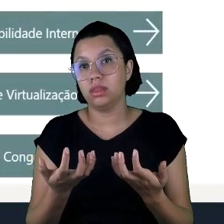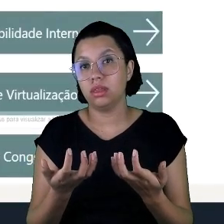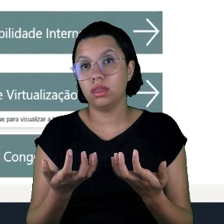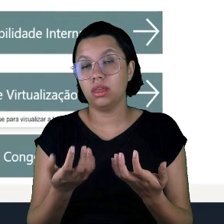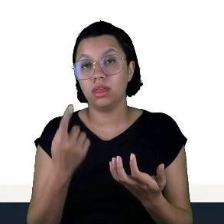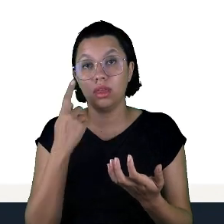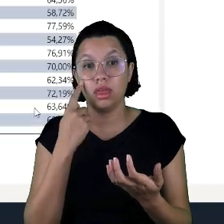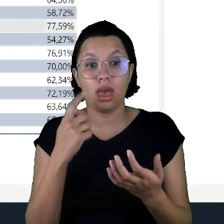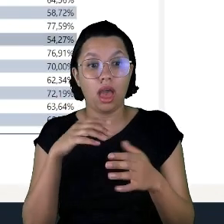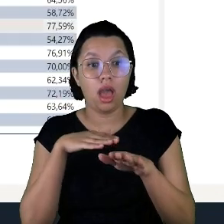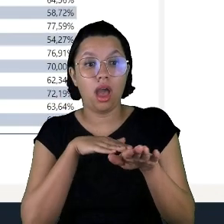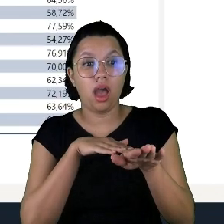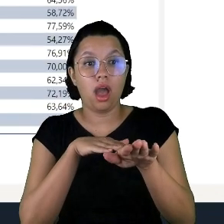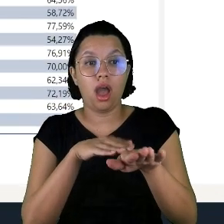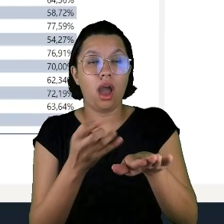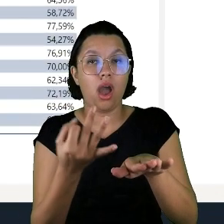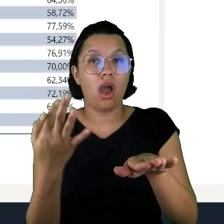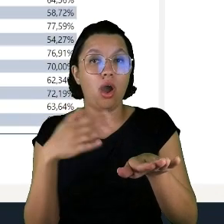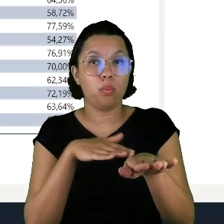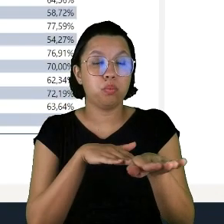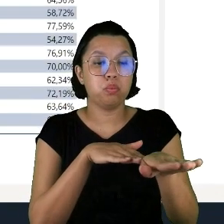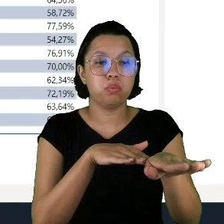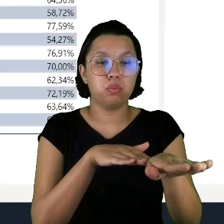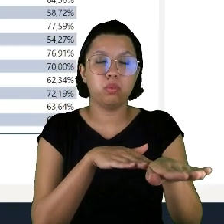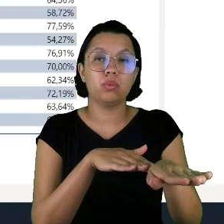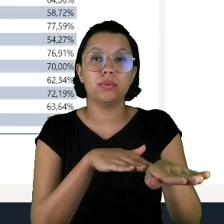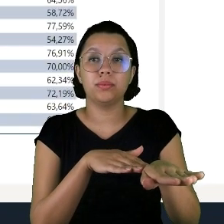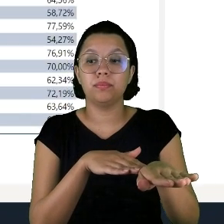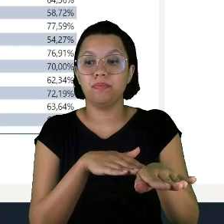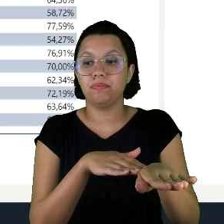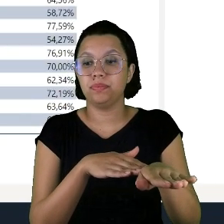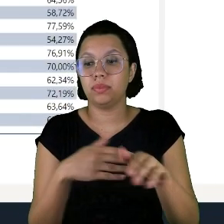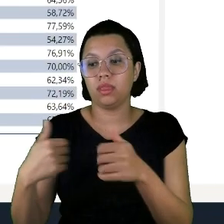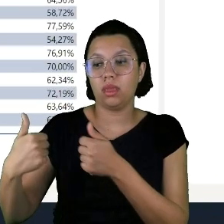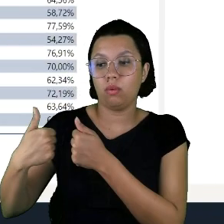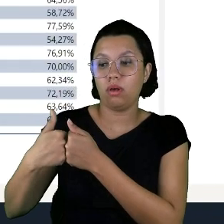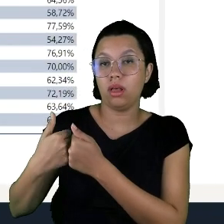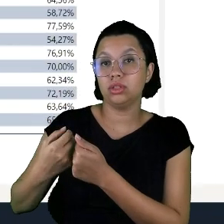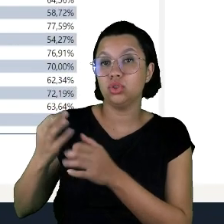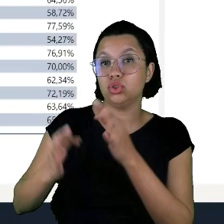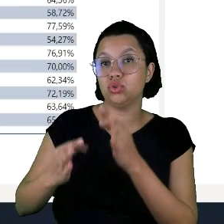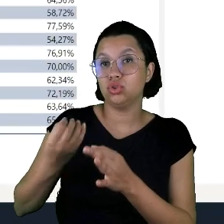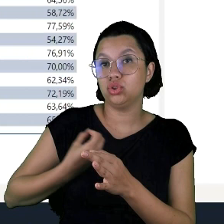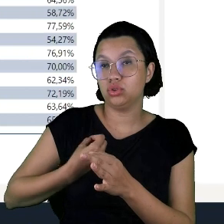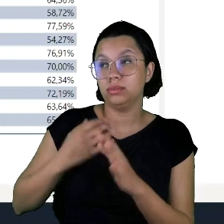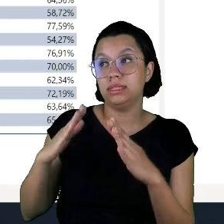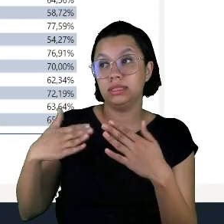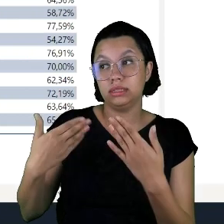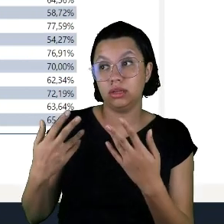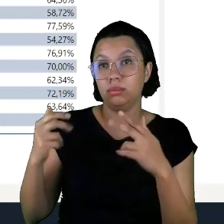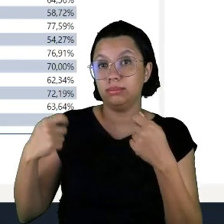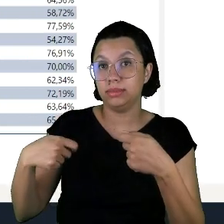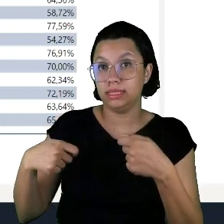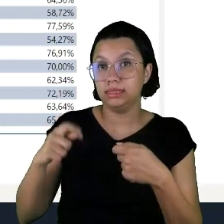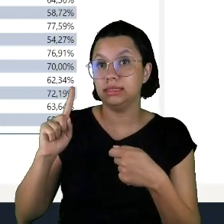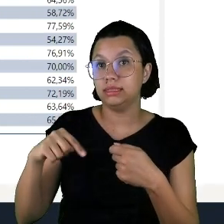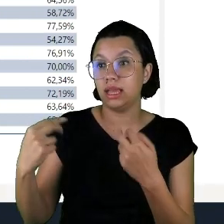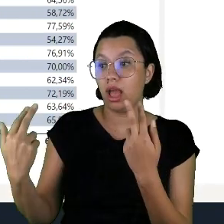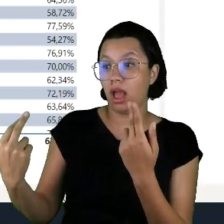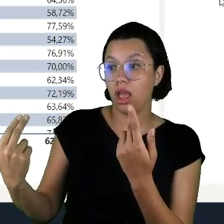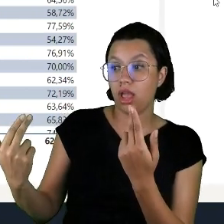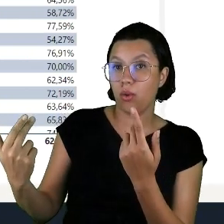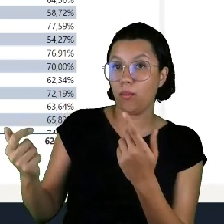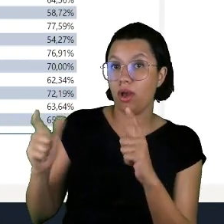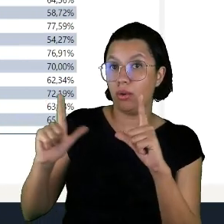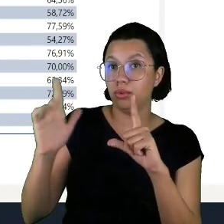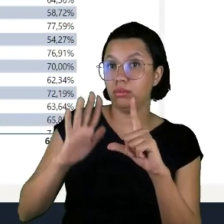Então, aqui na taxa de congestionamento, ele está buscando os indicadores lá do Justiça em Números, então essa taxa tem que refletir a mesma lá